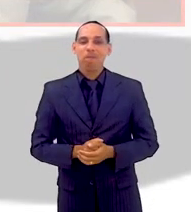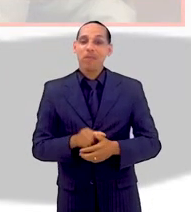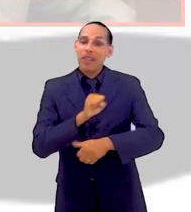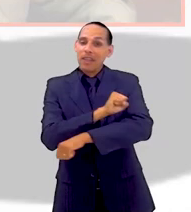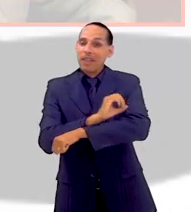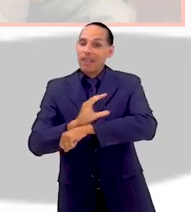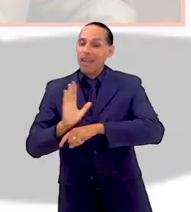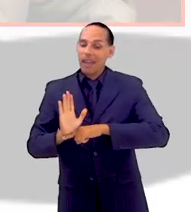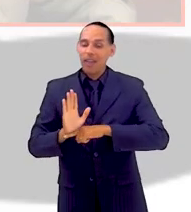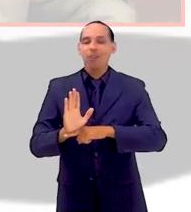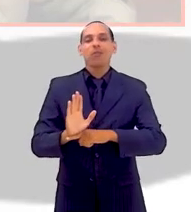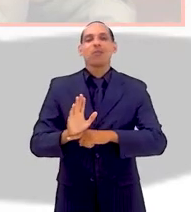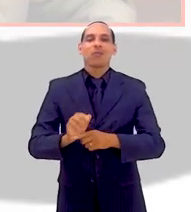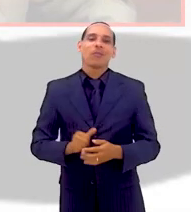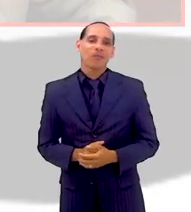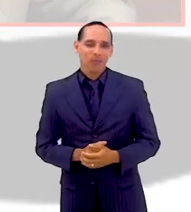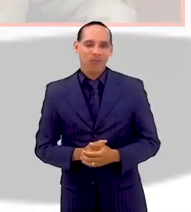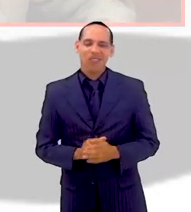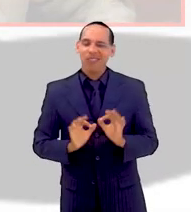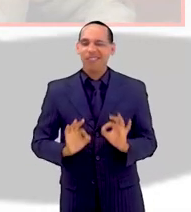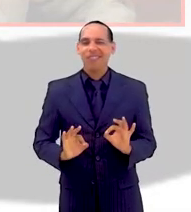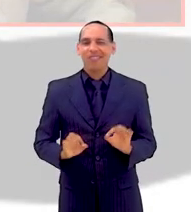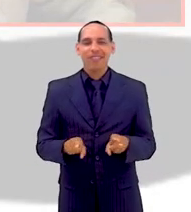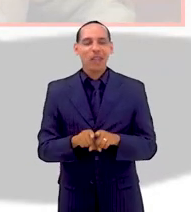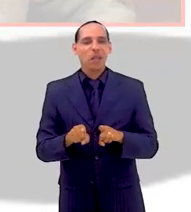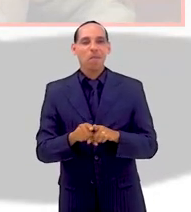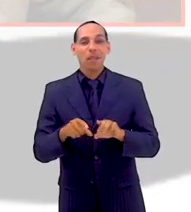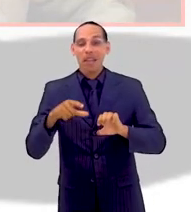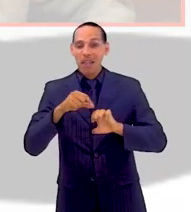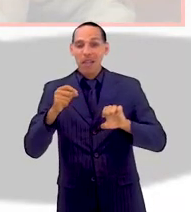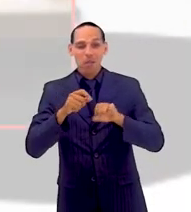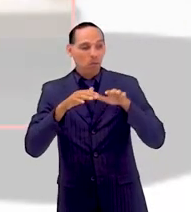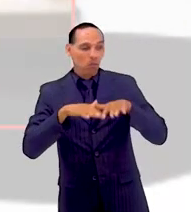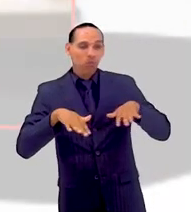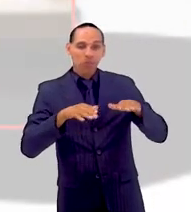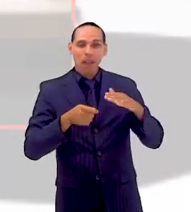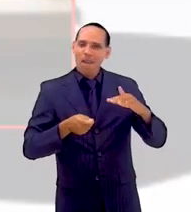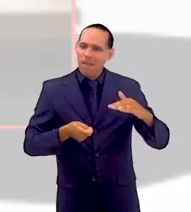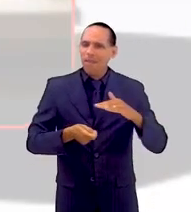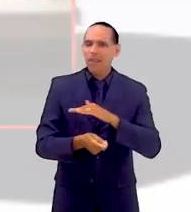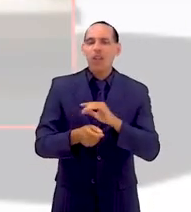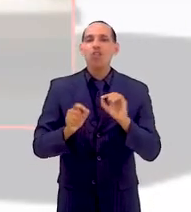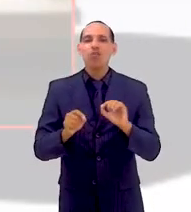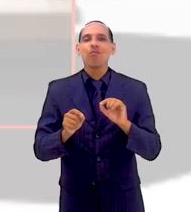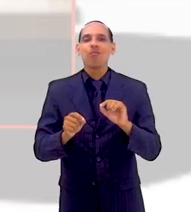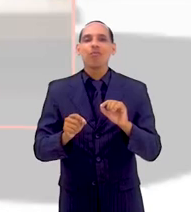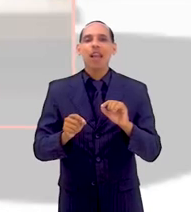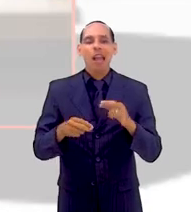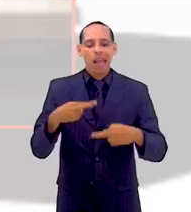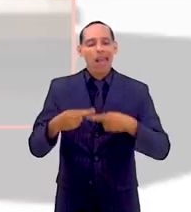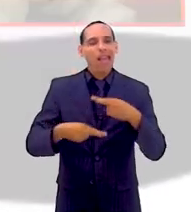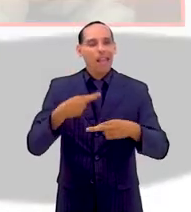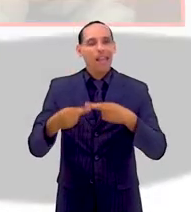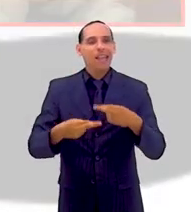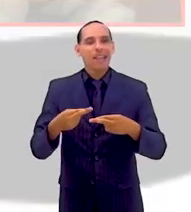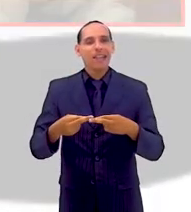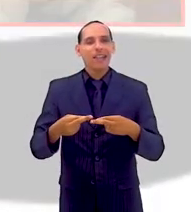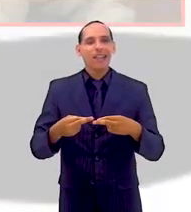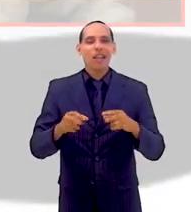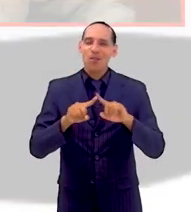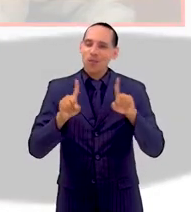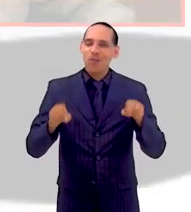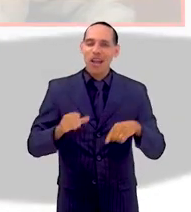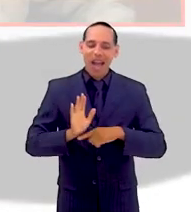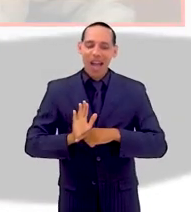tem colaborado com isso, com certeza, e os próprios empresários têm investido na sua reciclagem de mão de obra, e